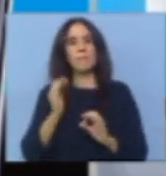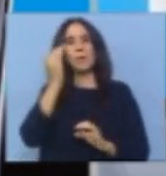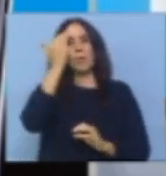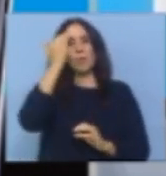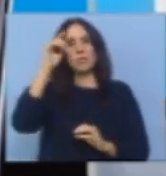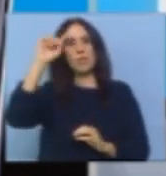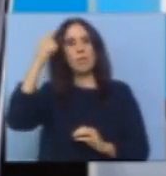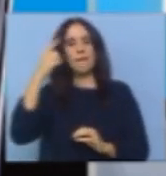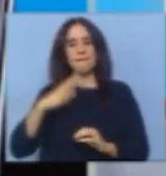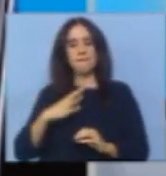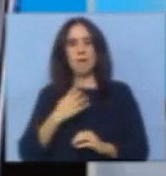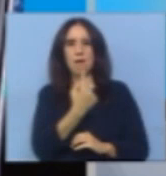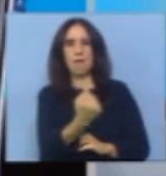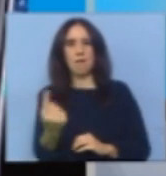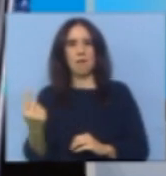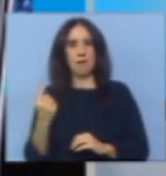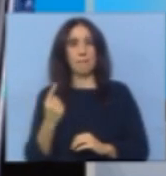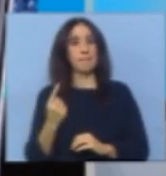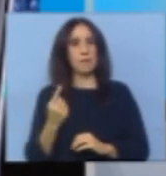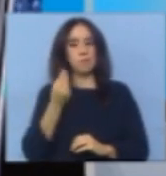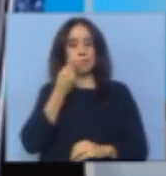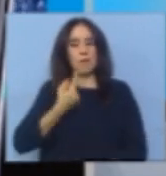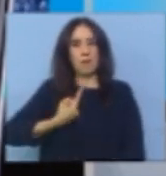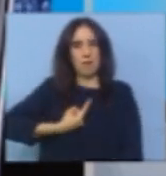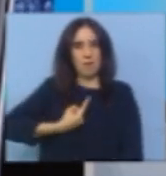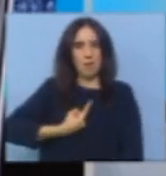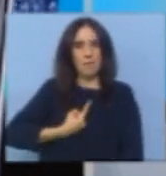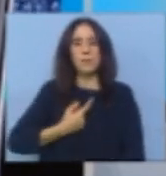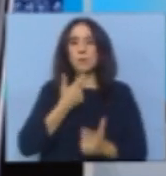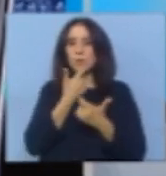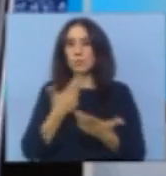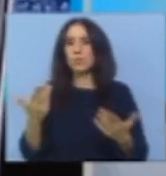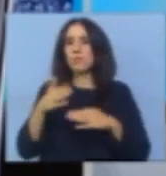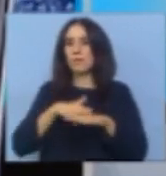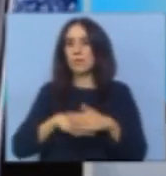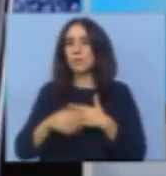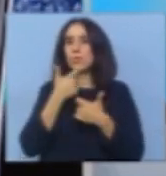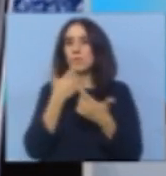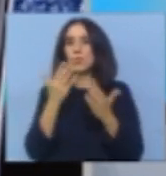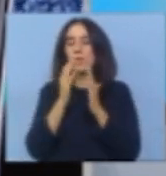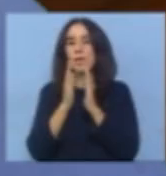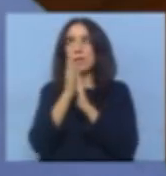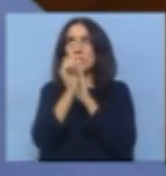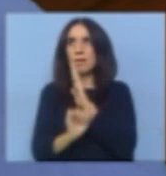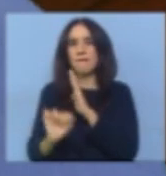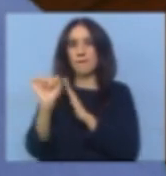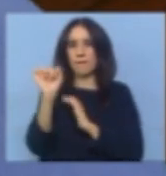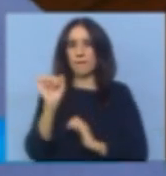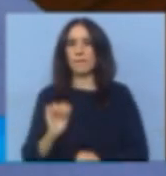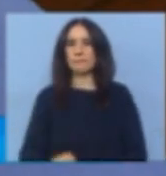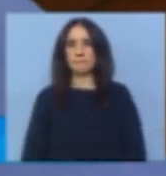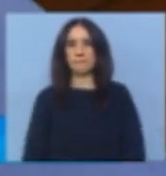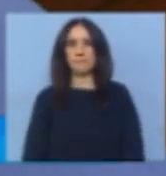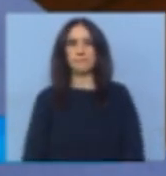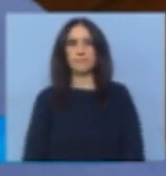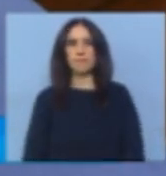consciência que nós temos de que tudo aquilo que somos, tudo aquilo que fazemos, pertence a Deus. Não é?